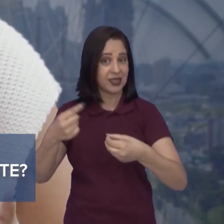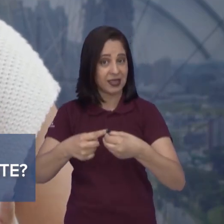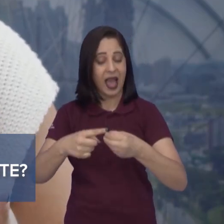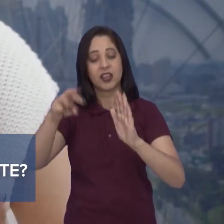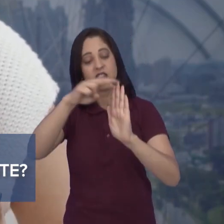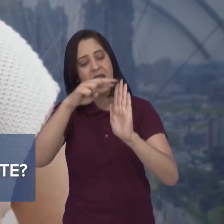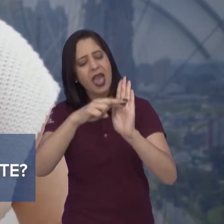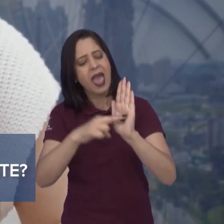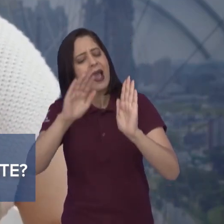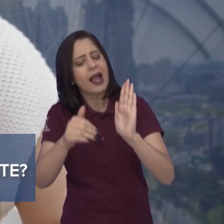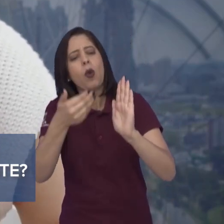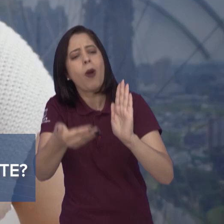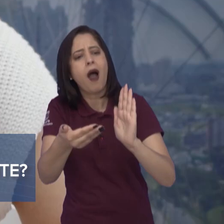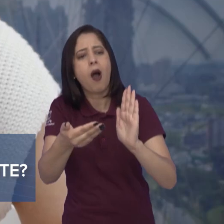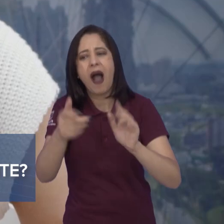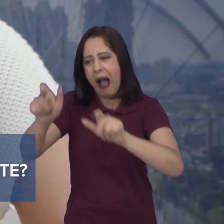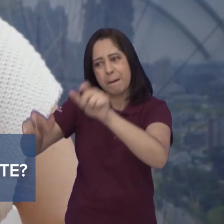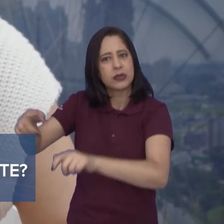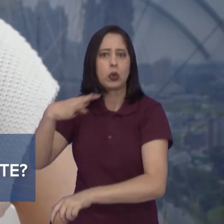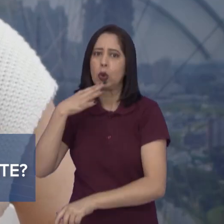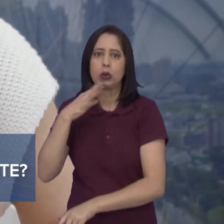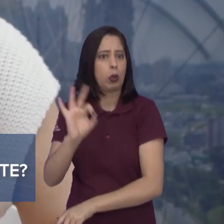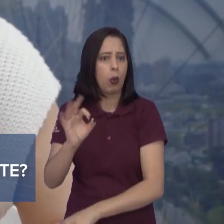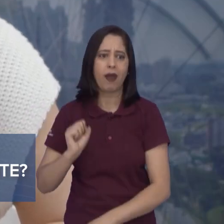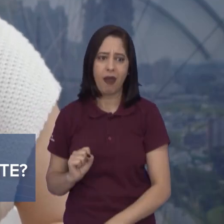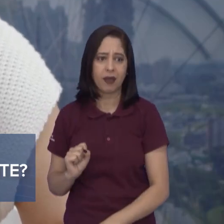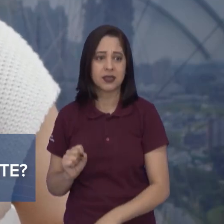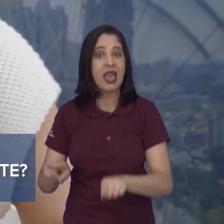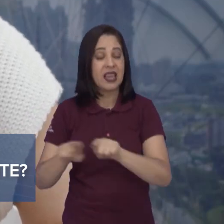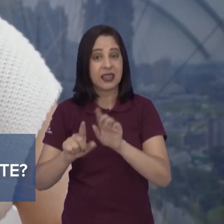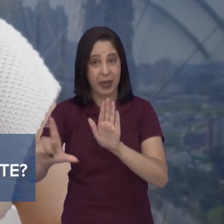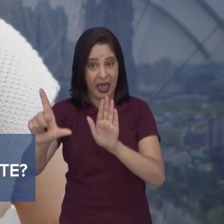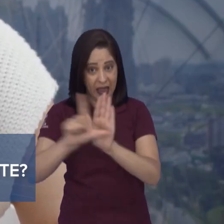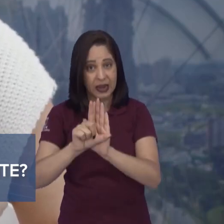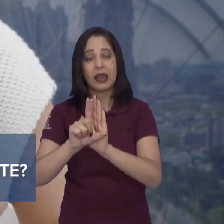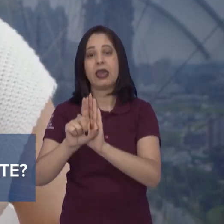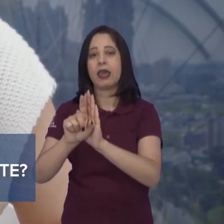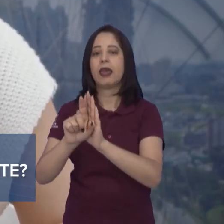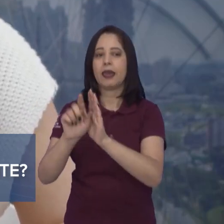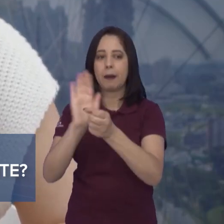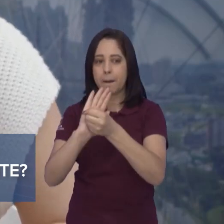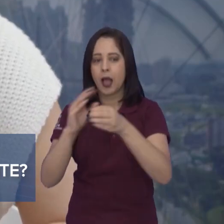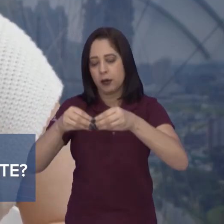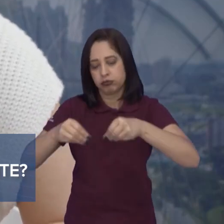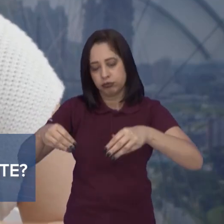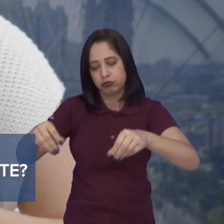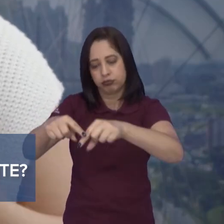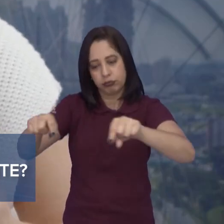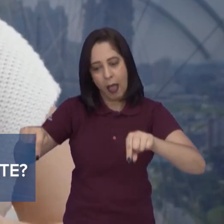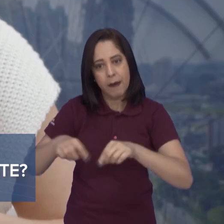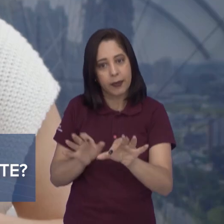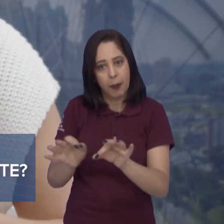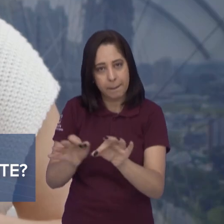dentro dessa lei federal, ou então a própria lei da regularização fundiária, que é nova, né? Ela é de 2017. É uma lei que